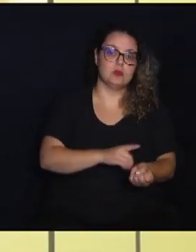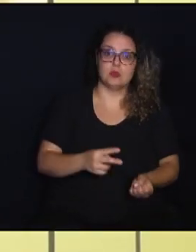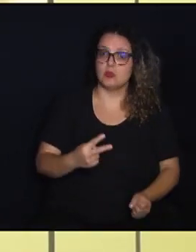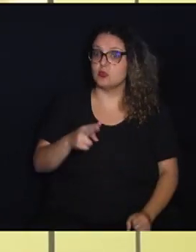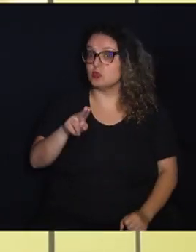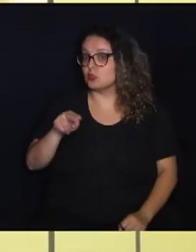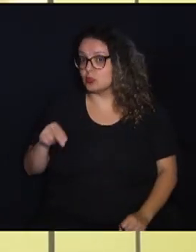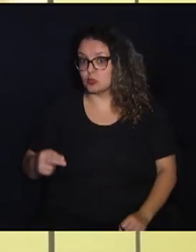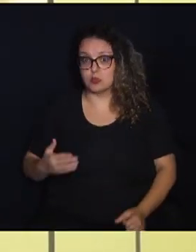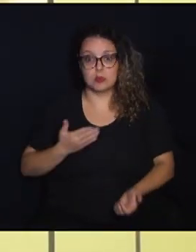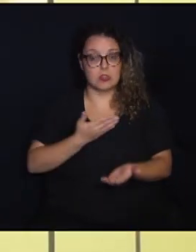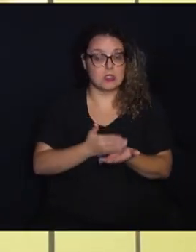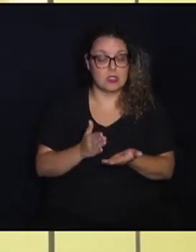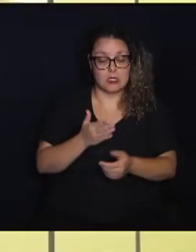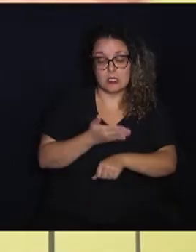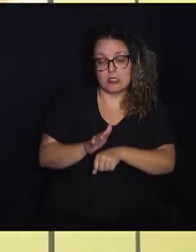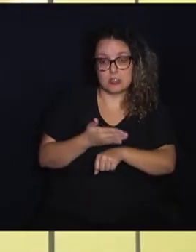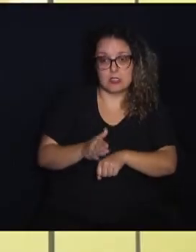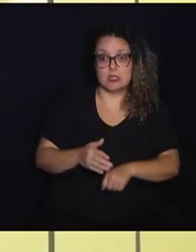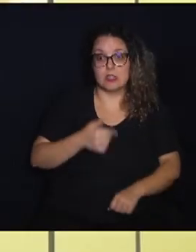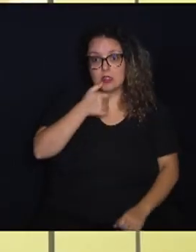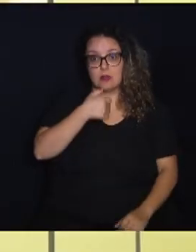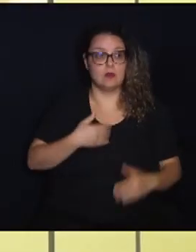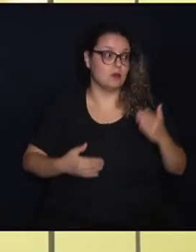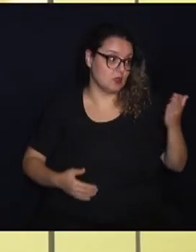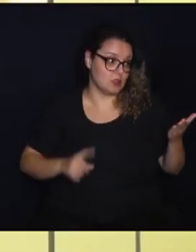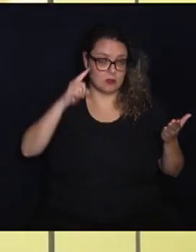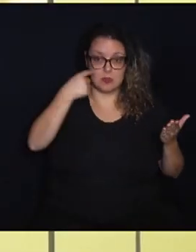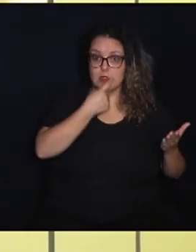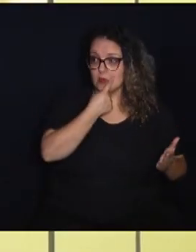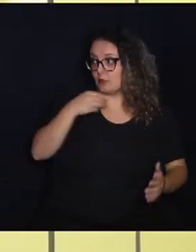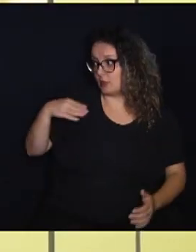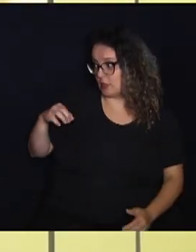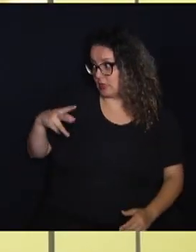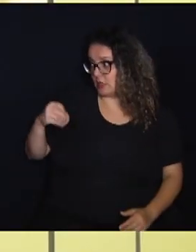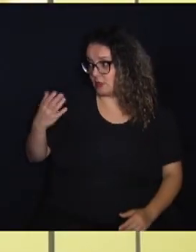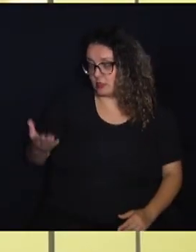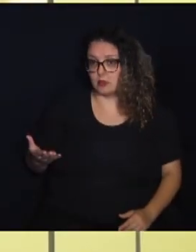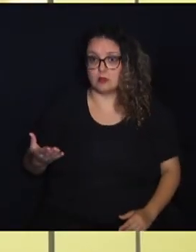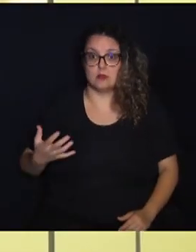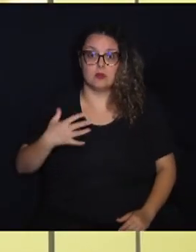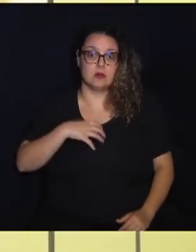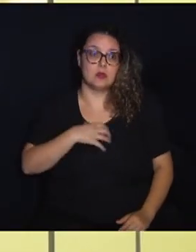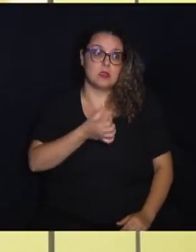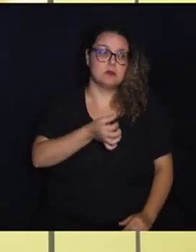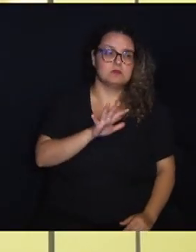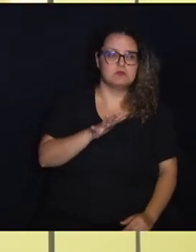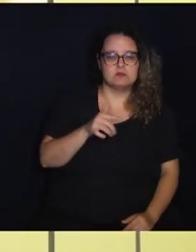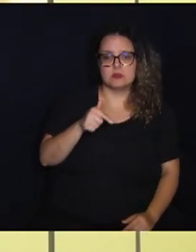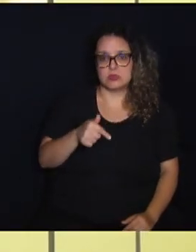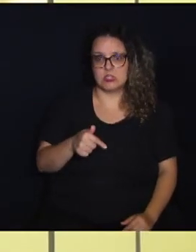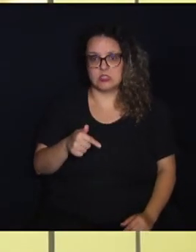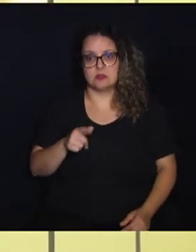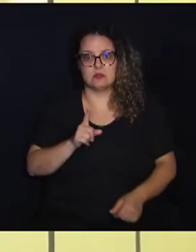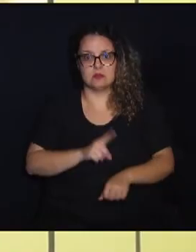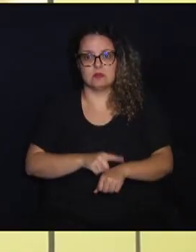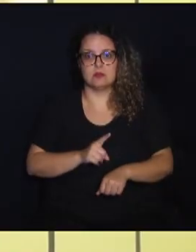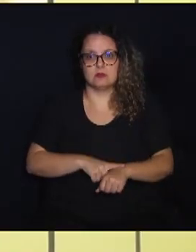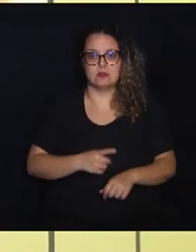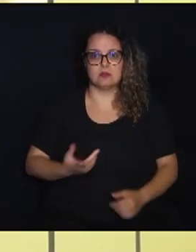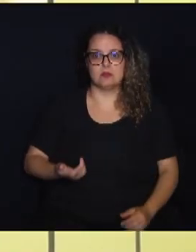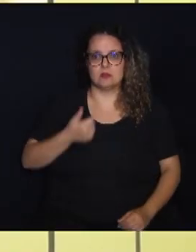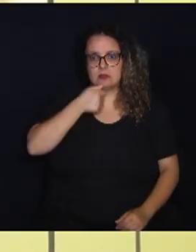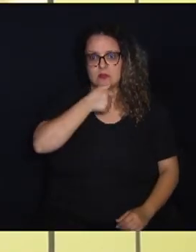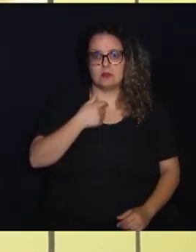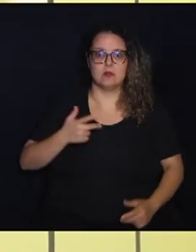jejum. Mas você, Mirna, você, Marcelo, se sentir bem entre 6 e 7 horas treinar em jejum,